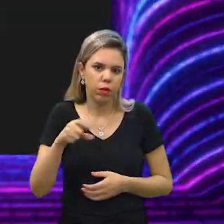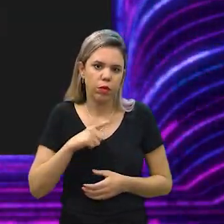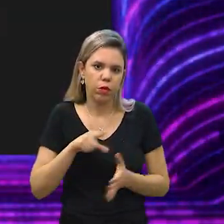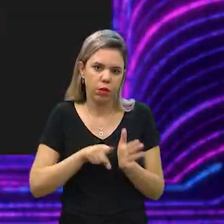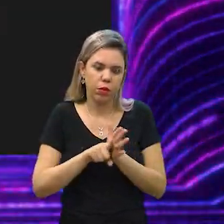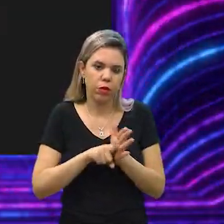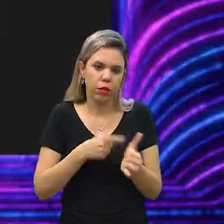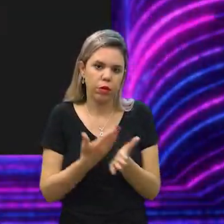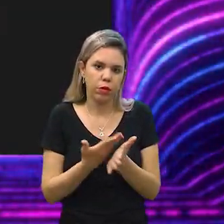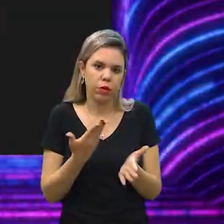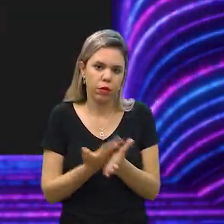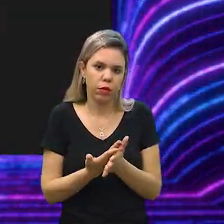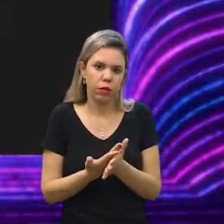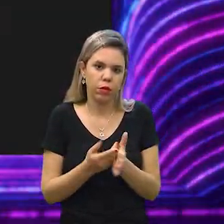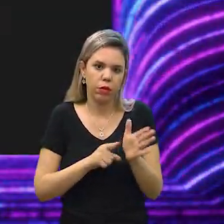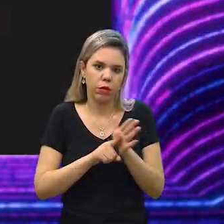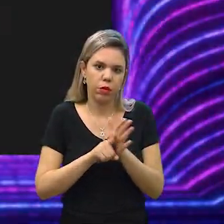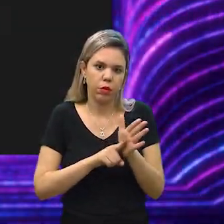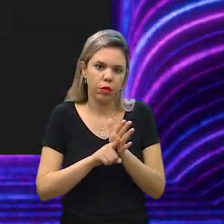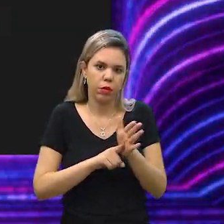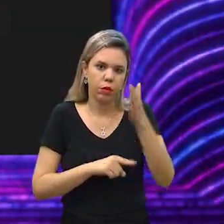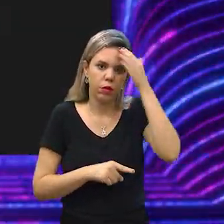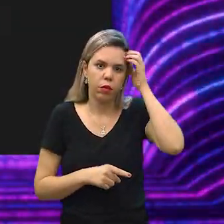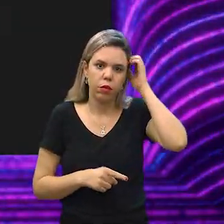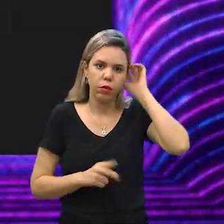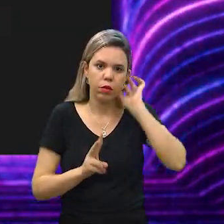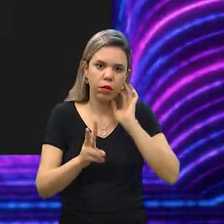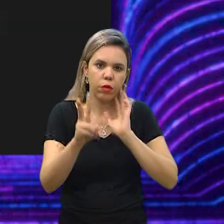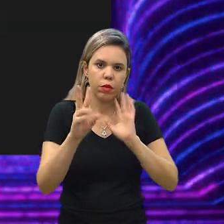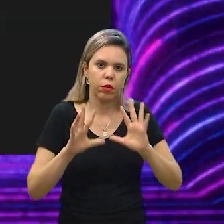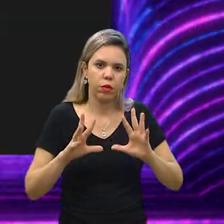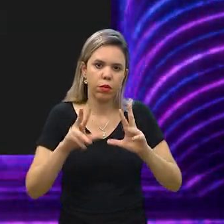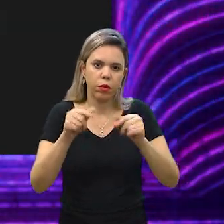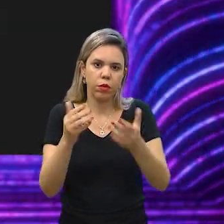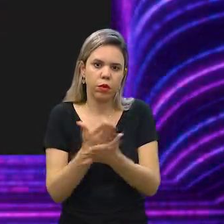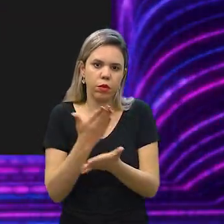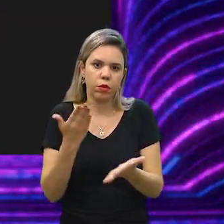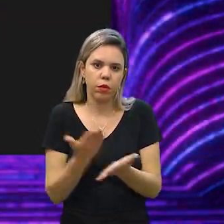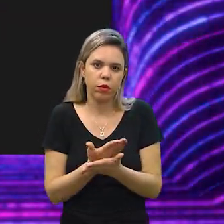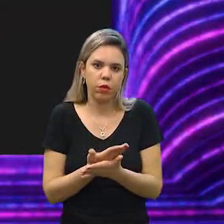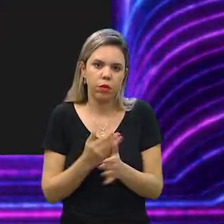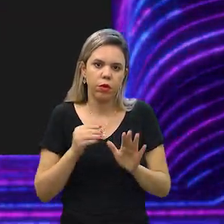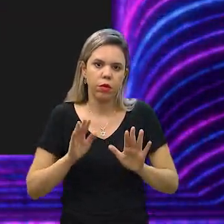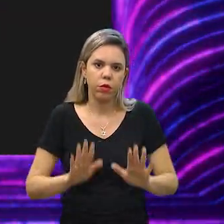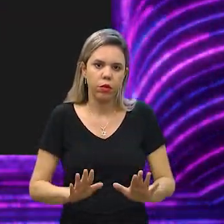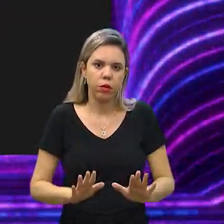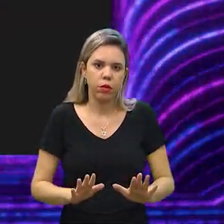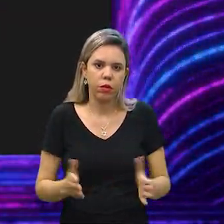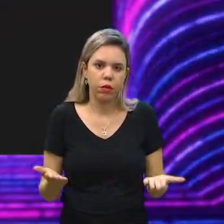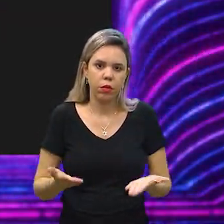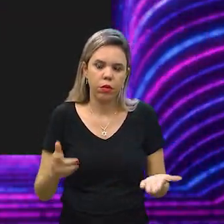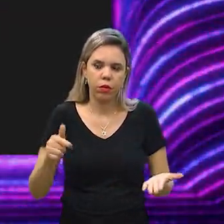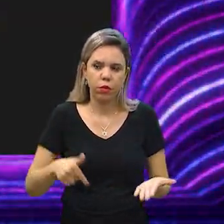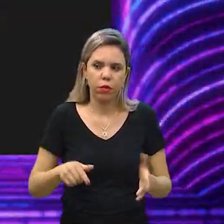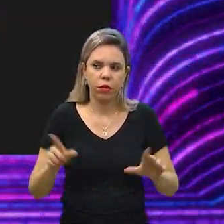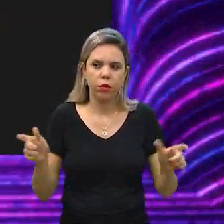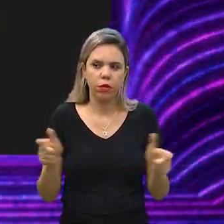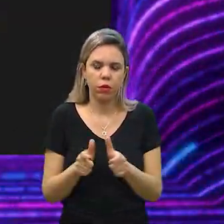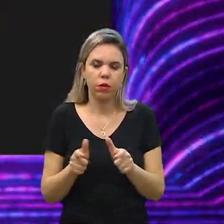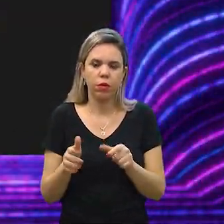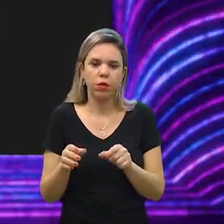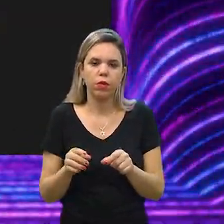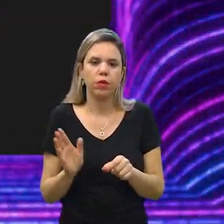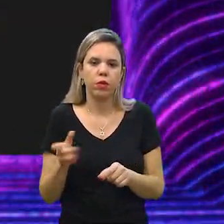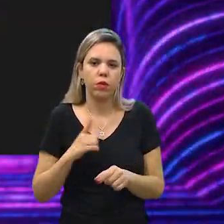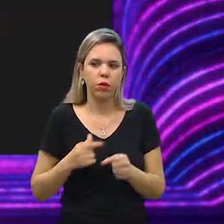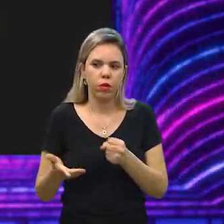tive que dar uma estudada e uma pesquisada, como sempre em todos os meus livros, mas dessa vez foi um pouco menos,